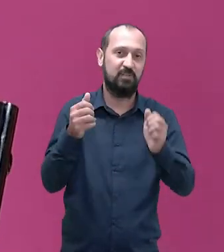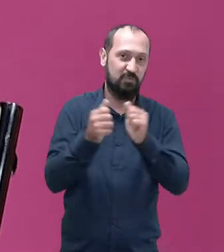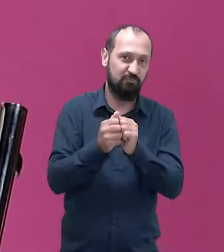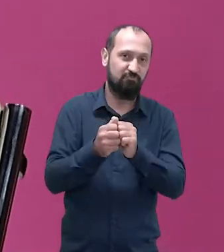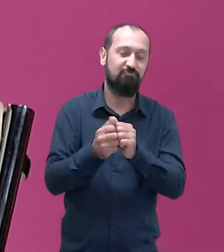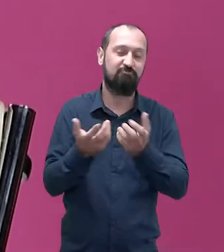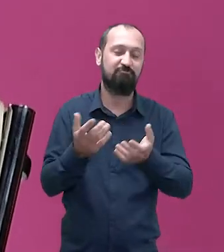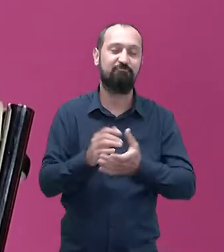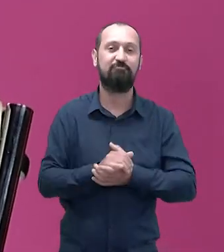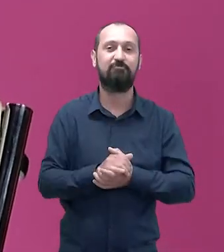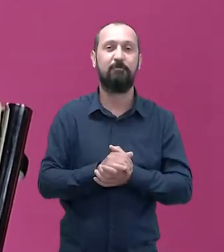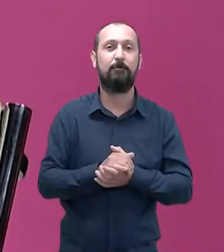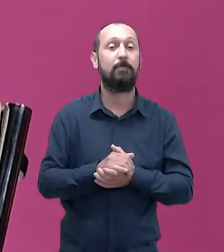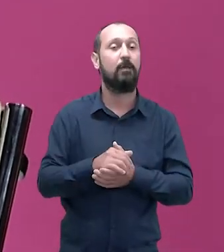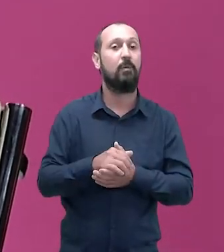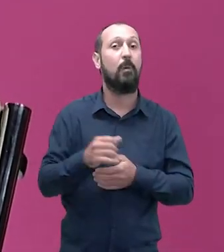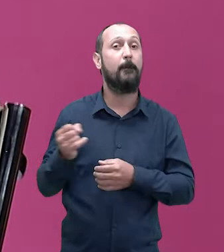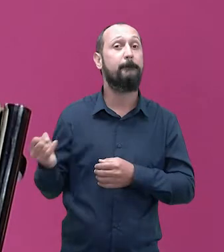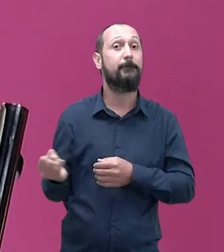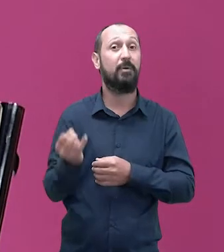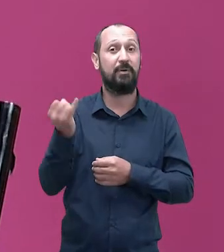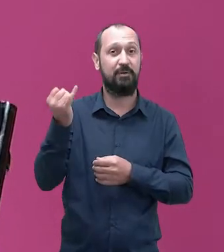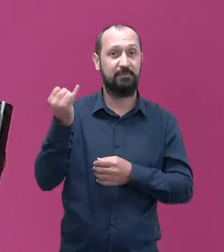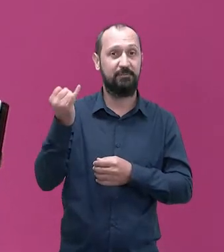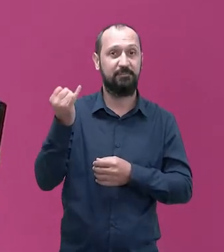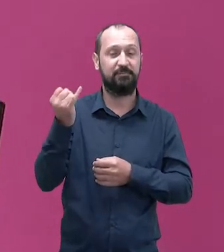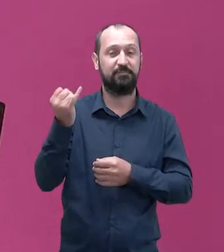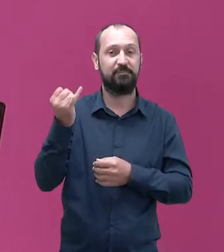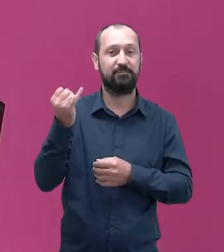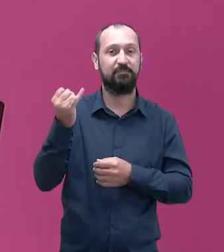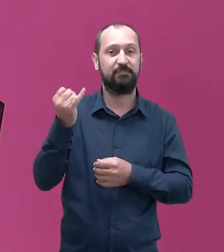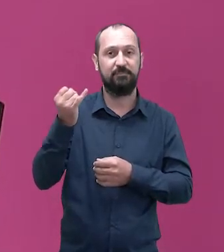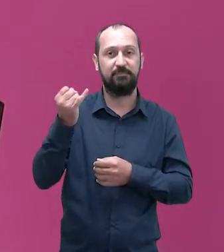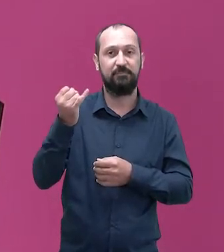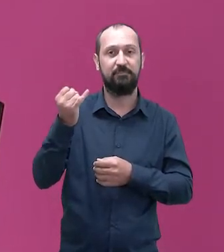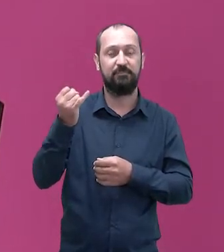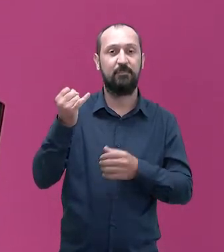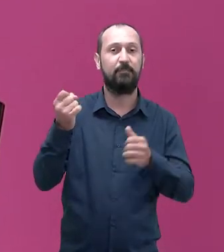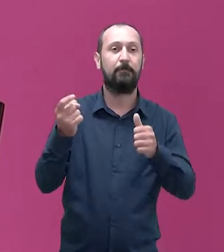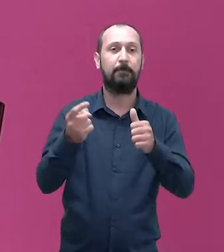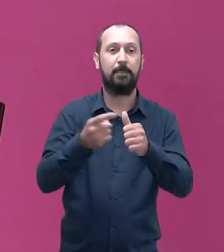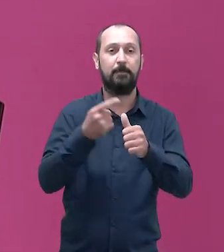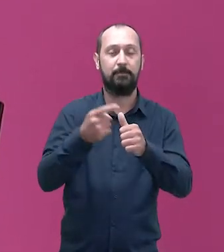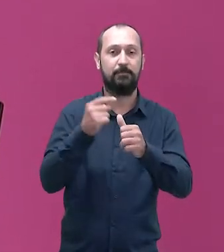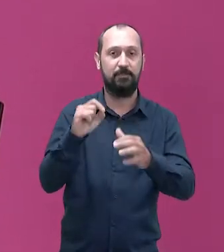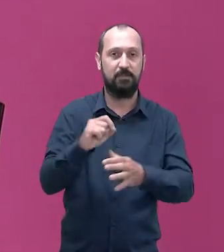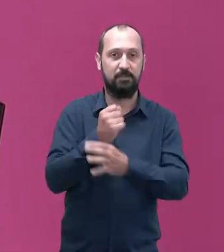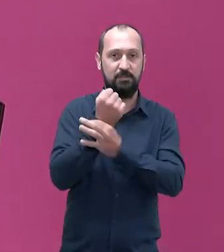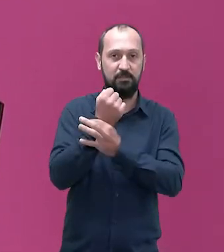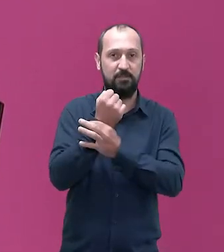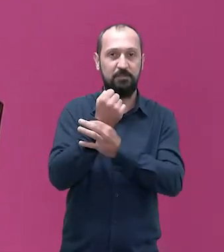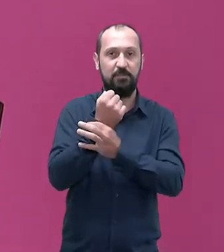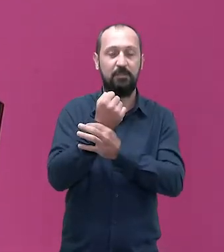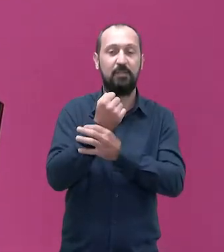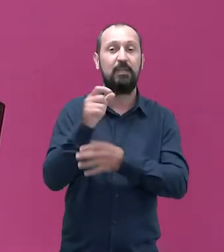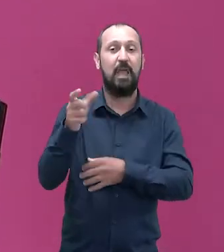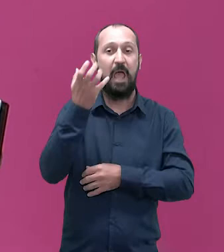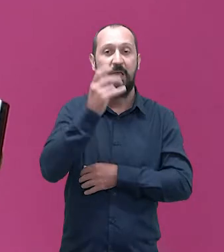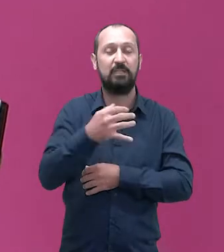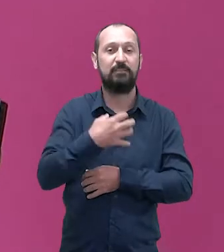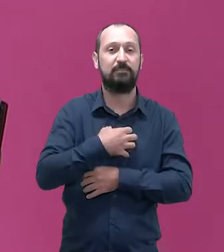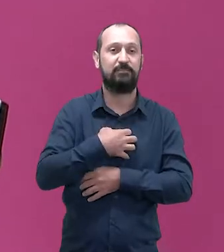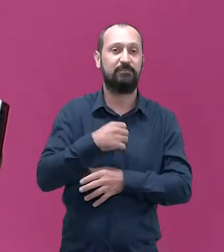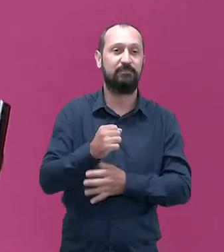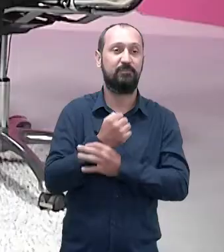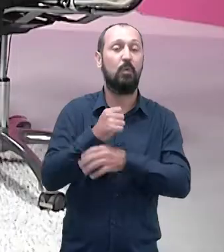né? O mais importante, principalmente, o primeiro passo é a segurança e o bem-estar